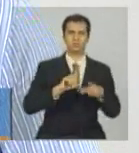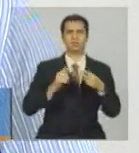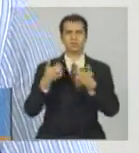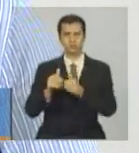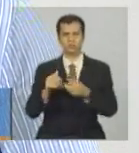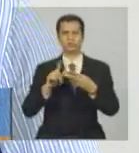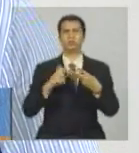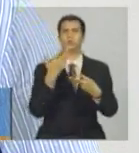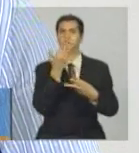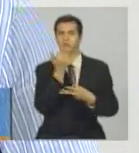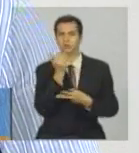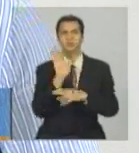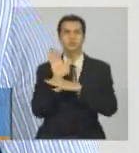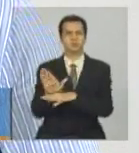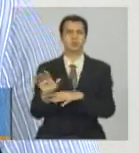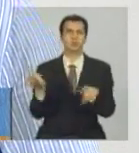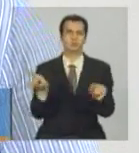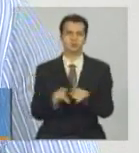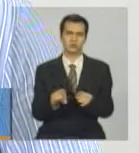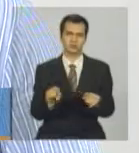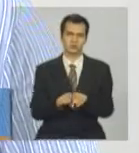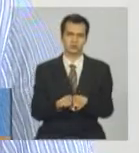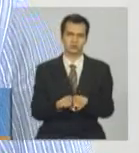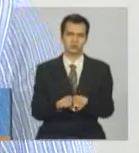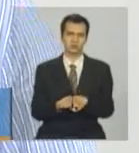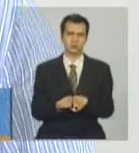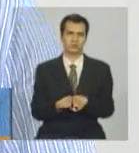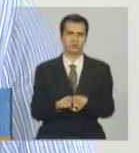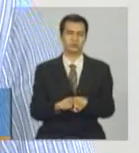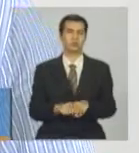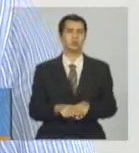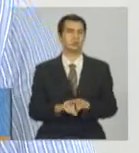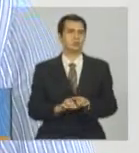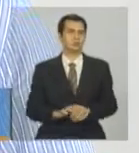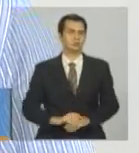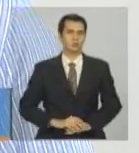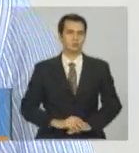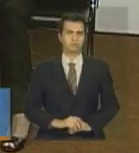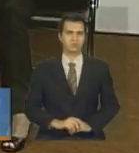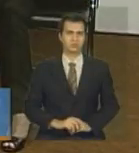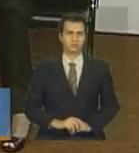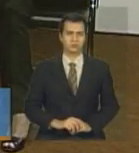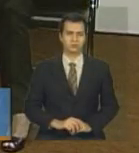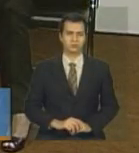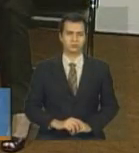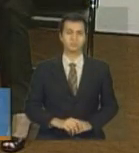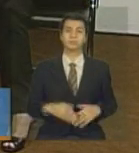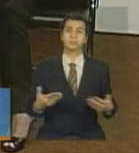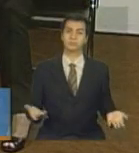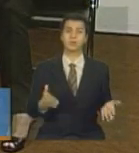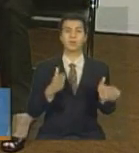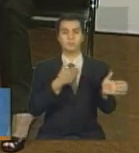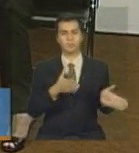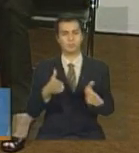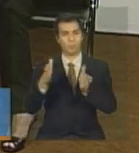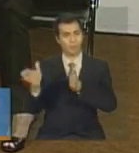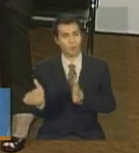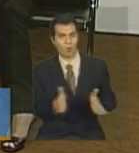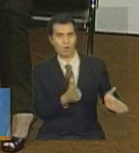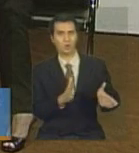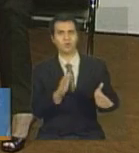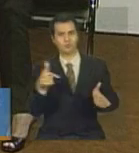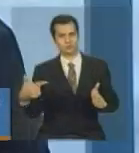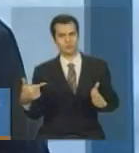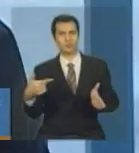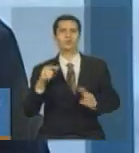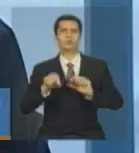o auxílio assistência estudantil para a alimentação e para o transporte. Bom, no próximo bloco, o diretor Luiz